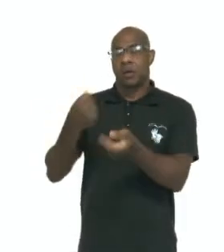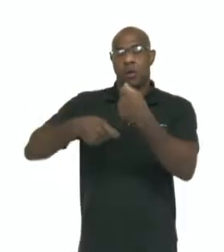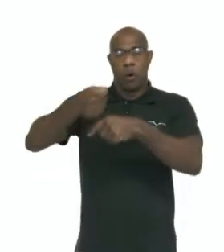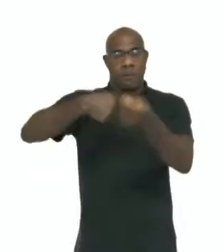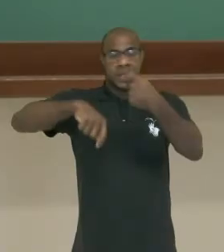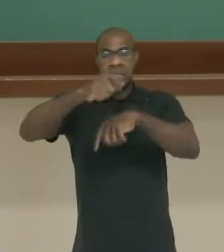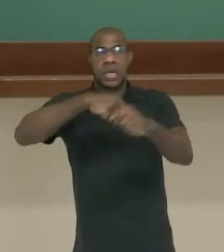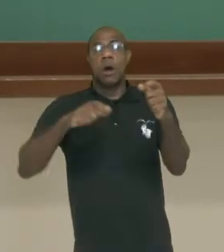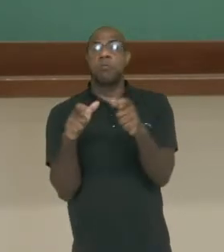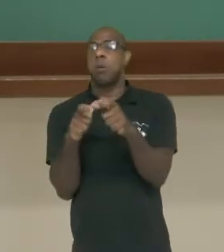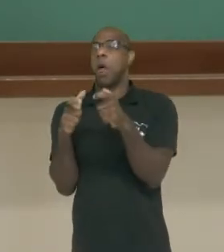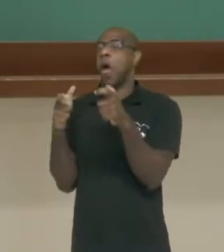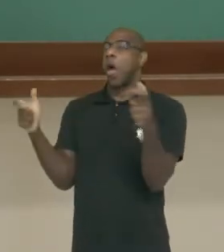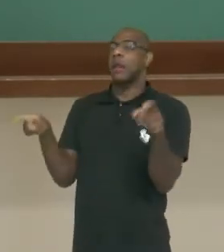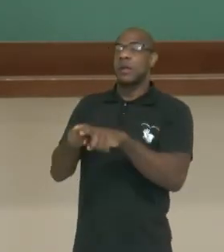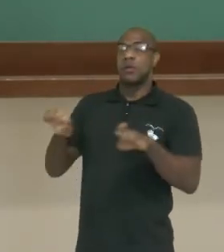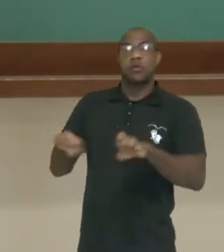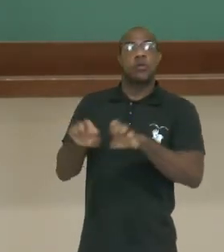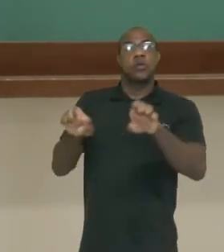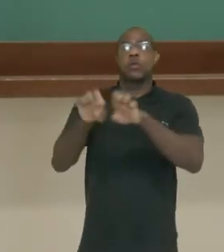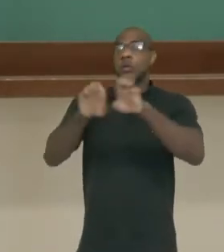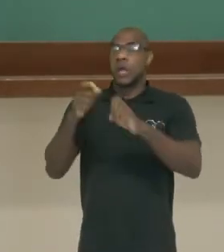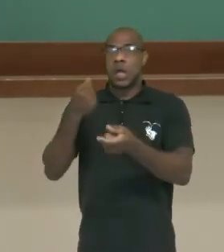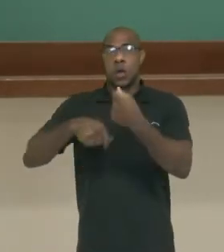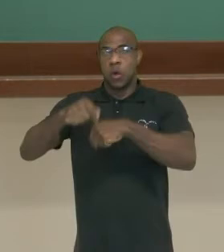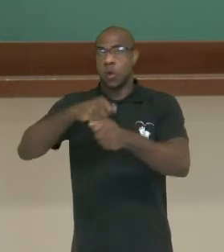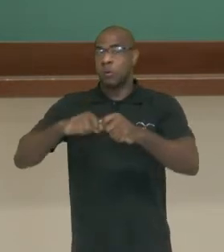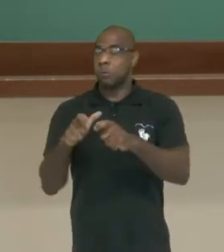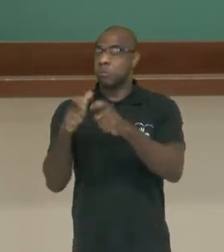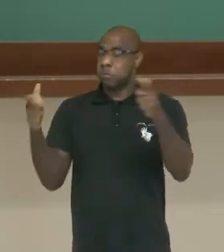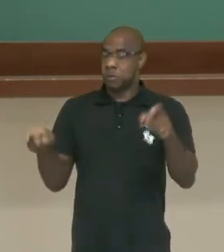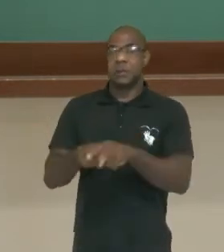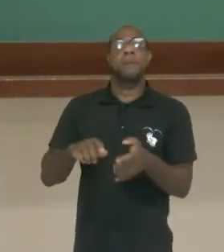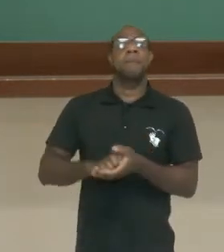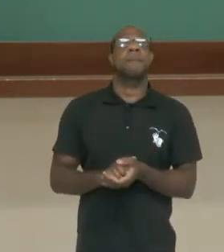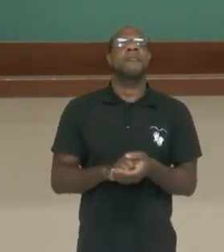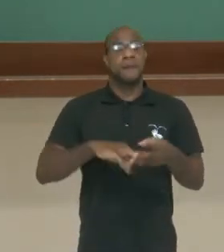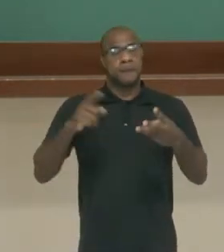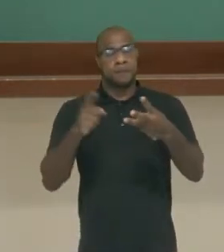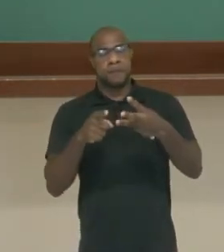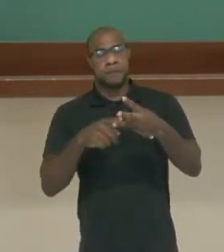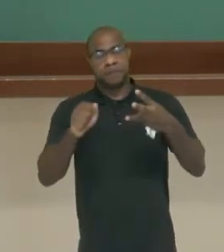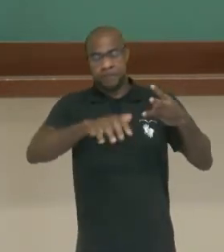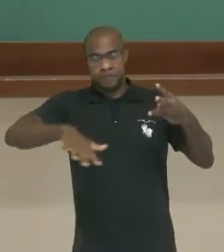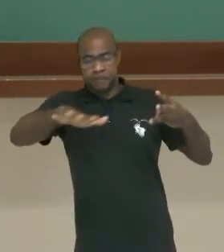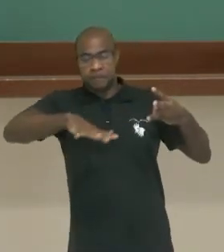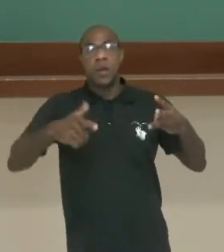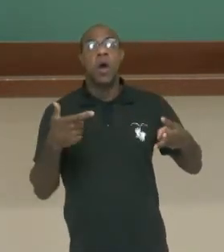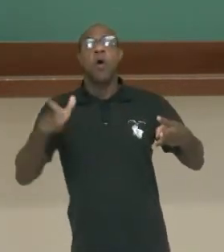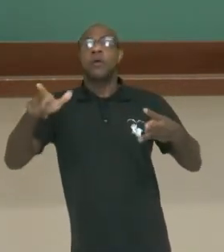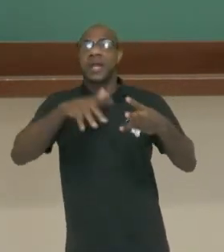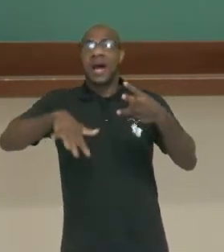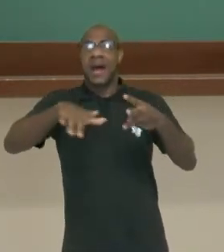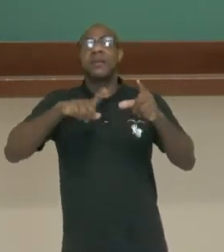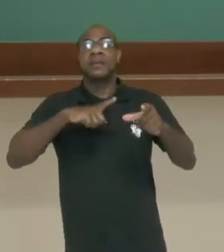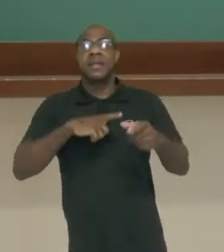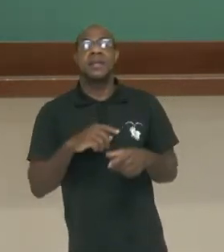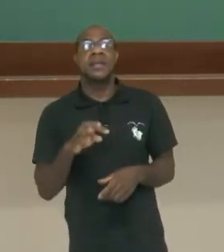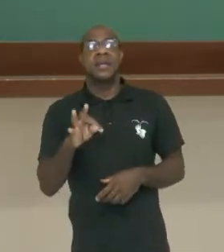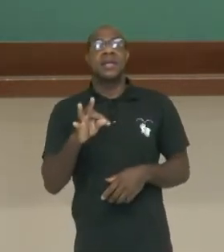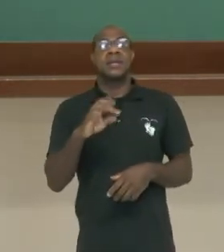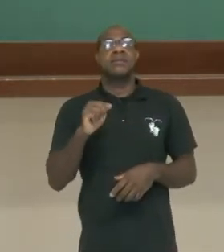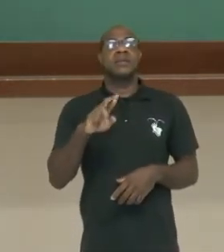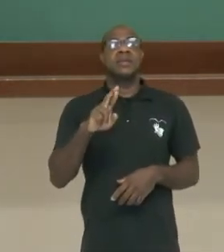muito grande e de estruturação econômica. O Tibete também é outra área, é uma área que teve